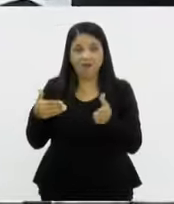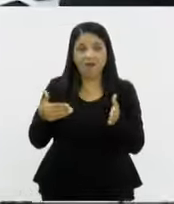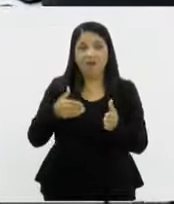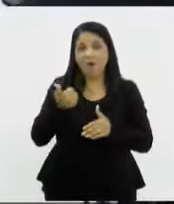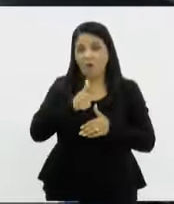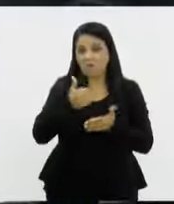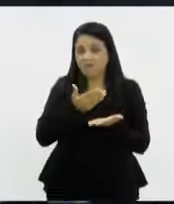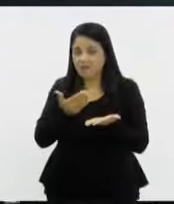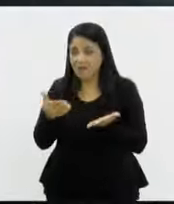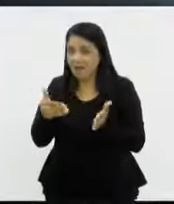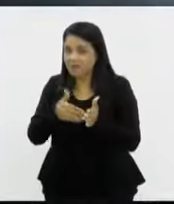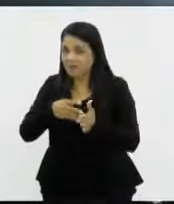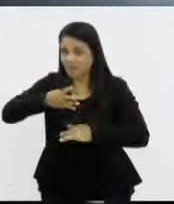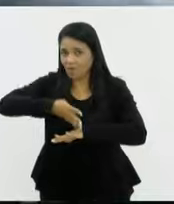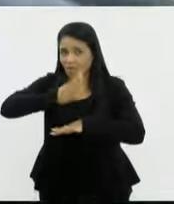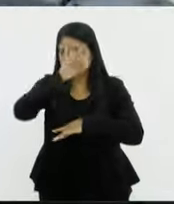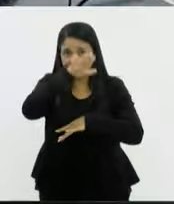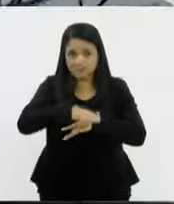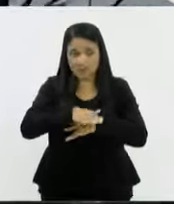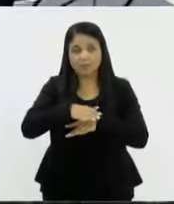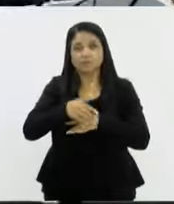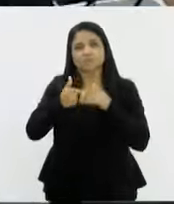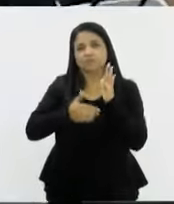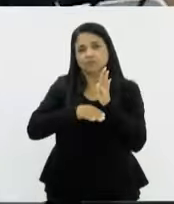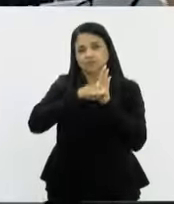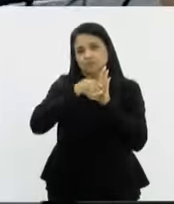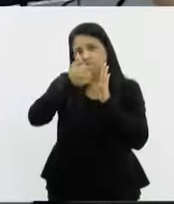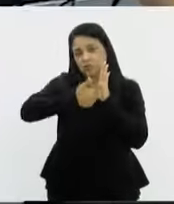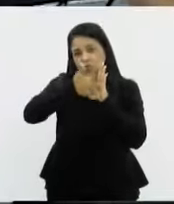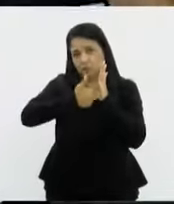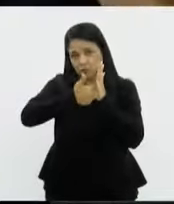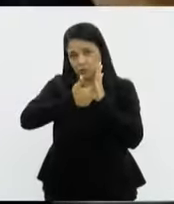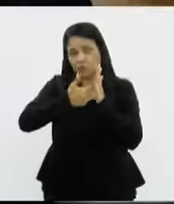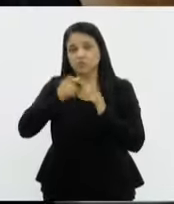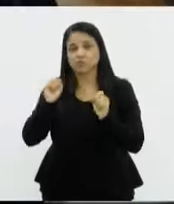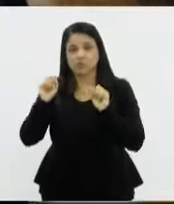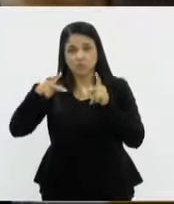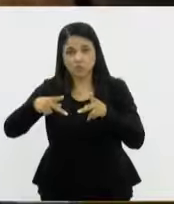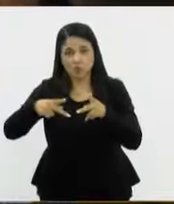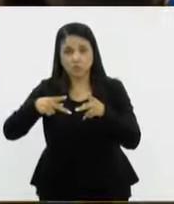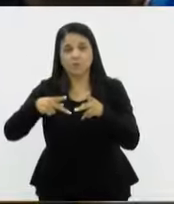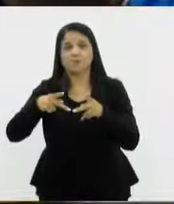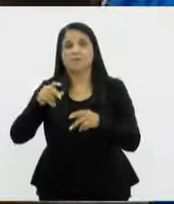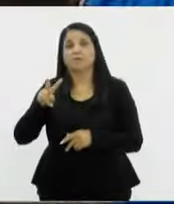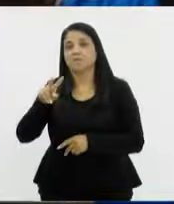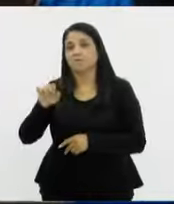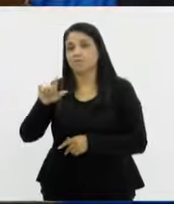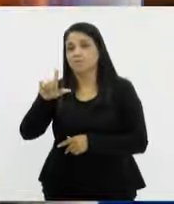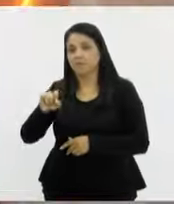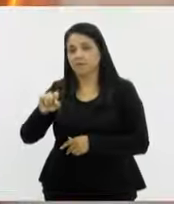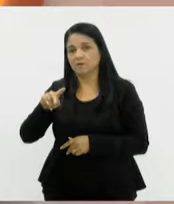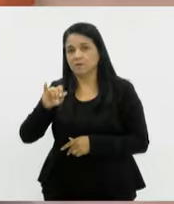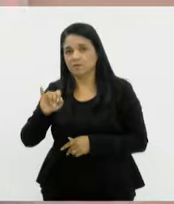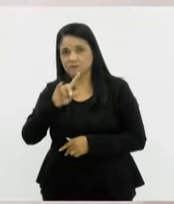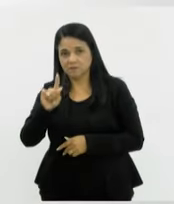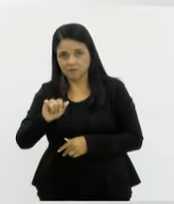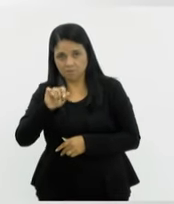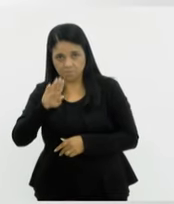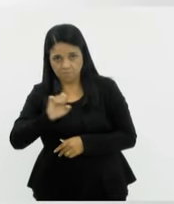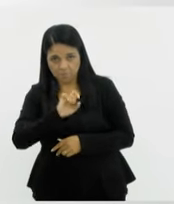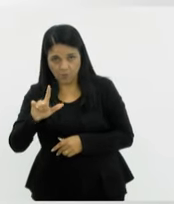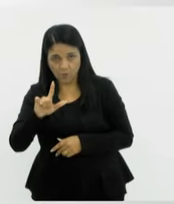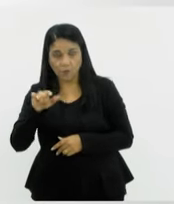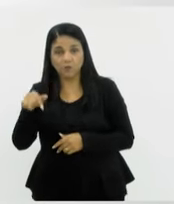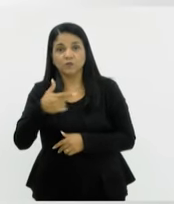4 da tarde, no segundo piso do shopping, na Rua Barão de São Francisco, 236, em Vila Isabel. Com a